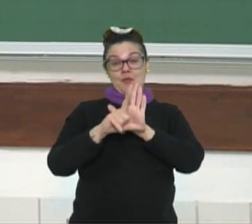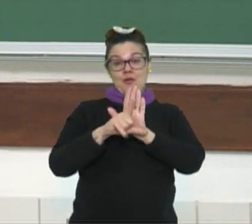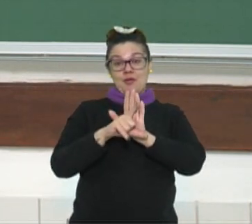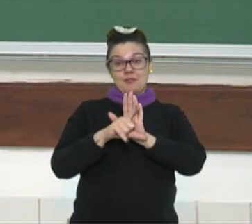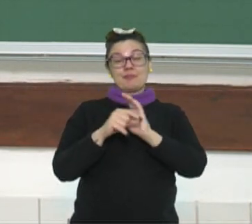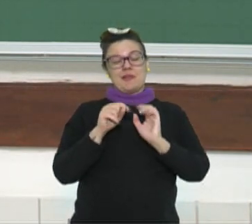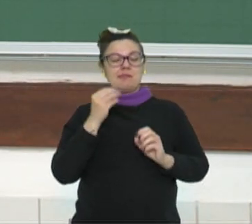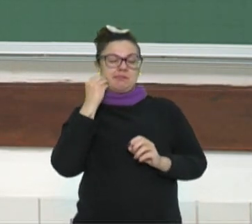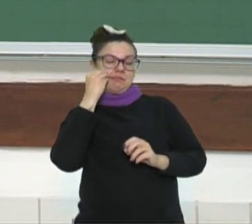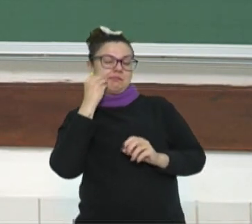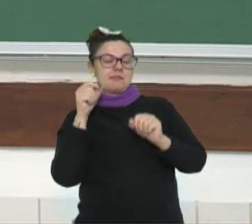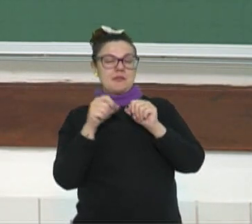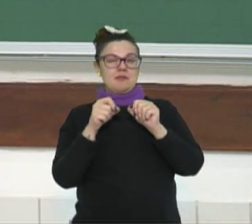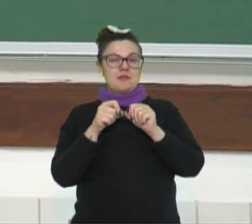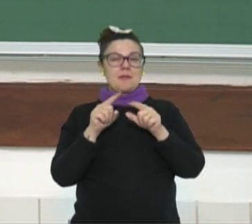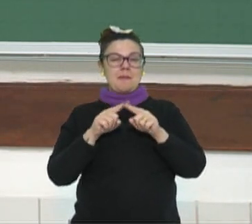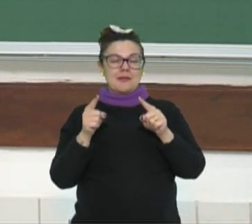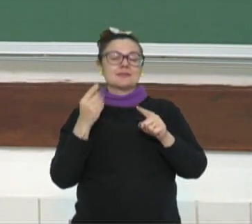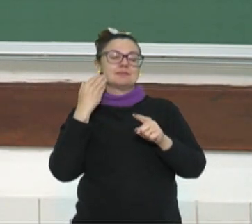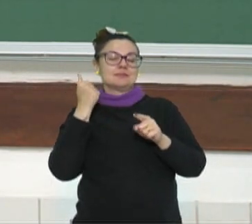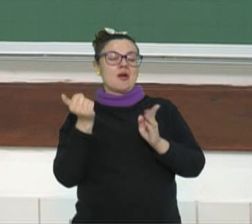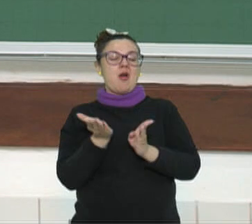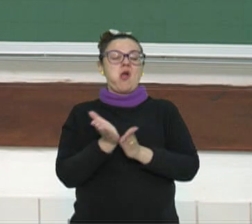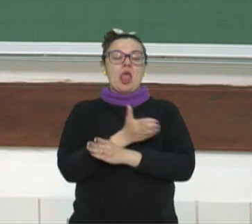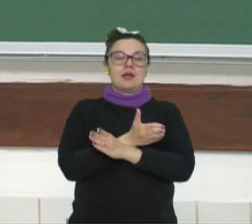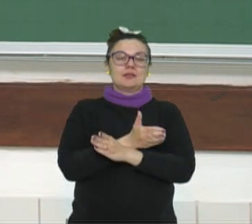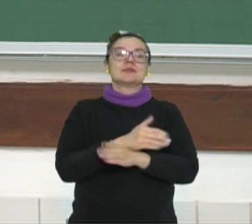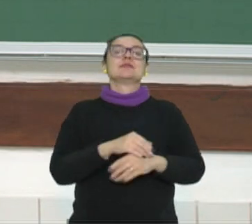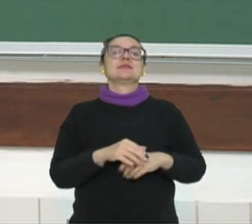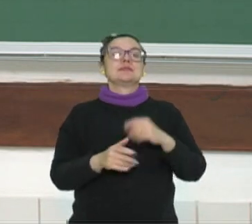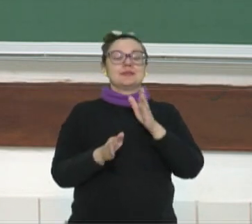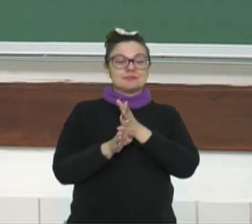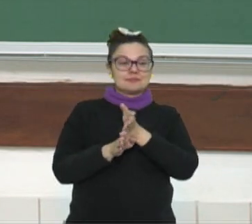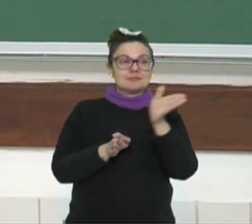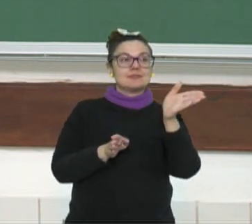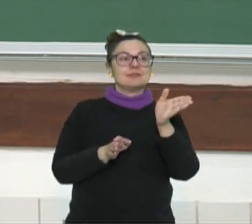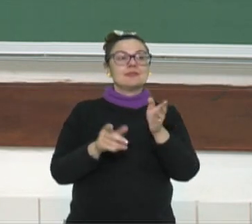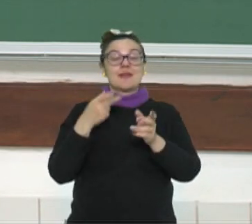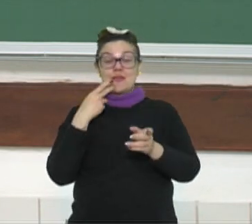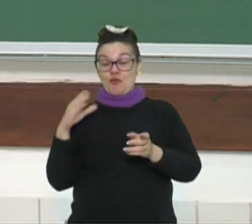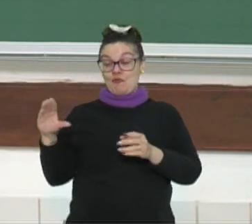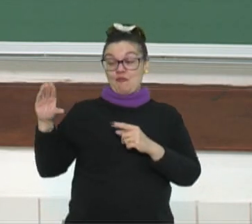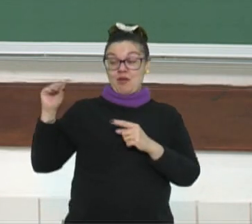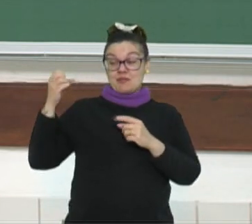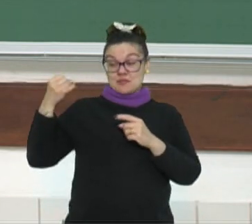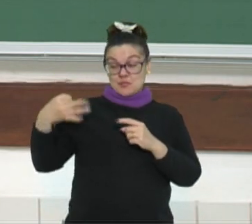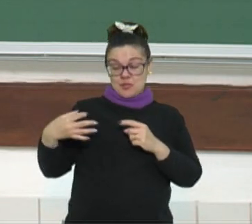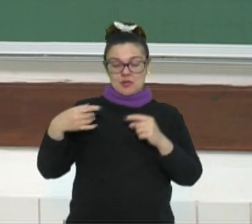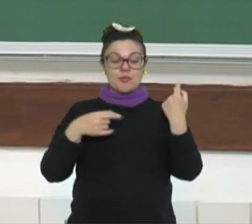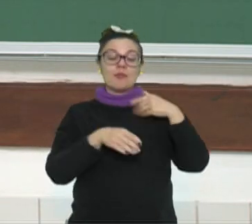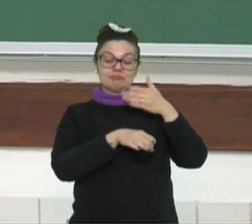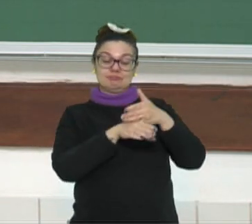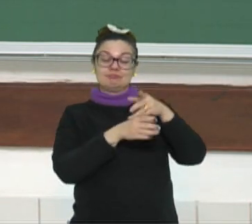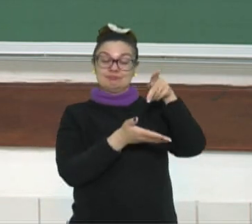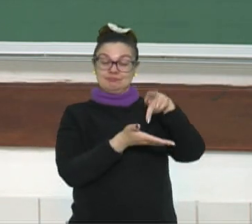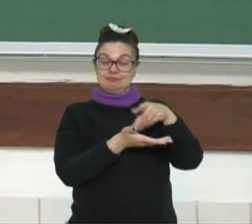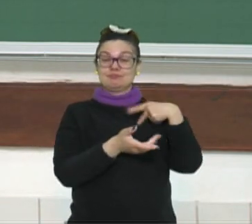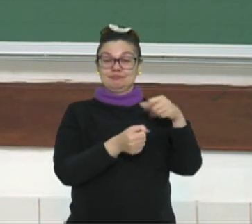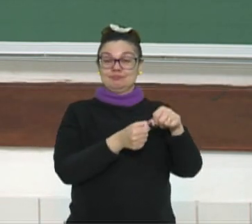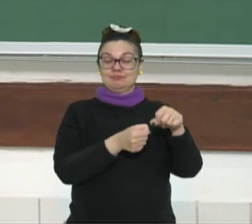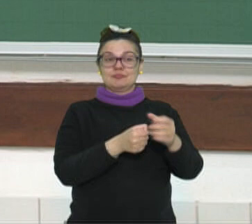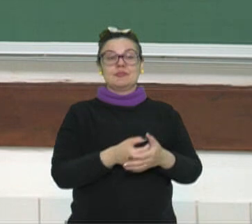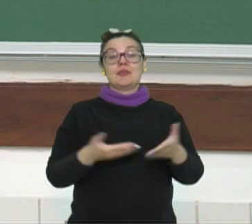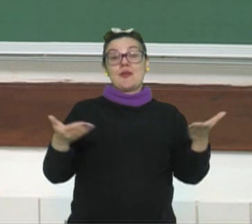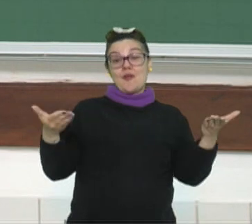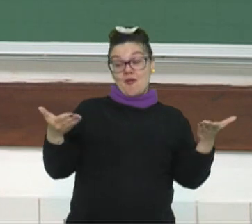de cumpri-las. Mas a gente sabe que muitas vezes existe um descompasso entre a fala e a prática, que era o que o texto dizia. Então